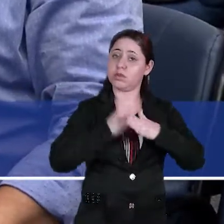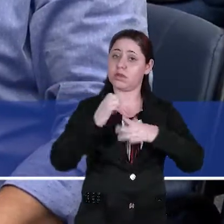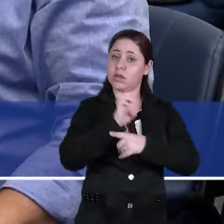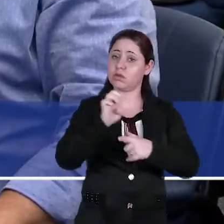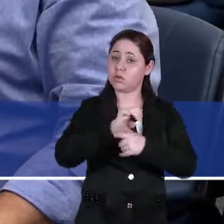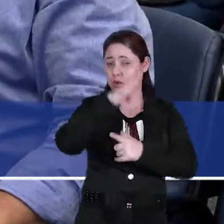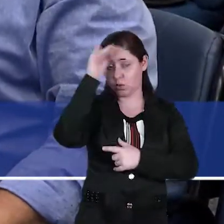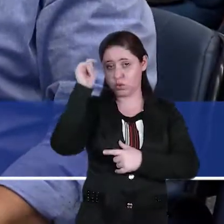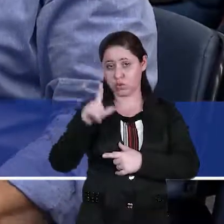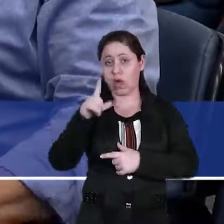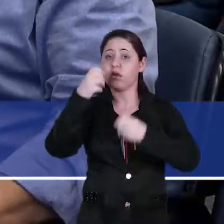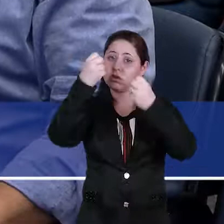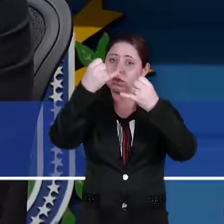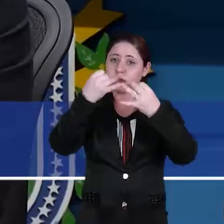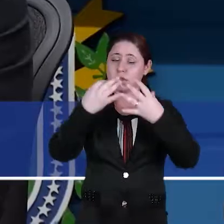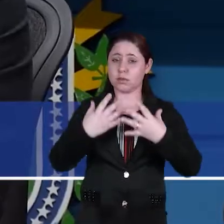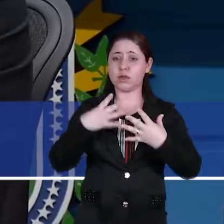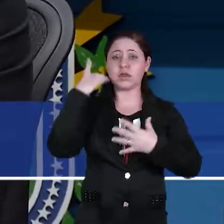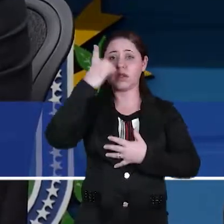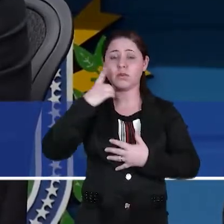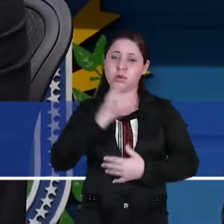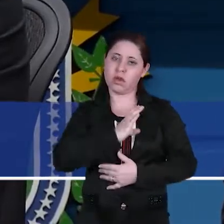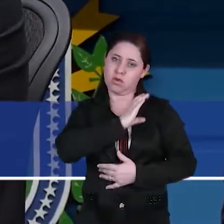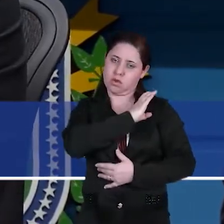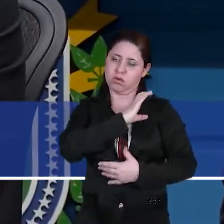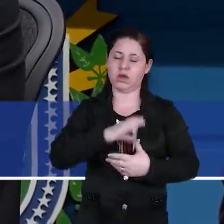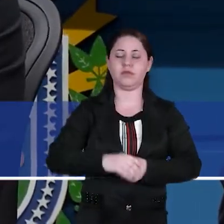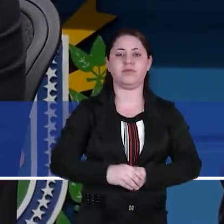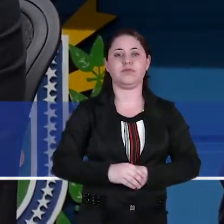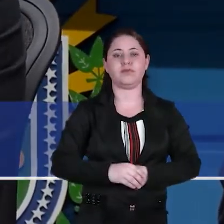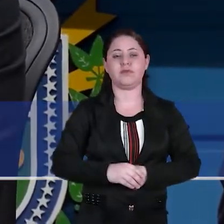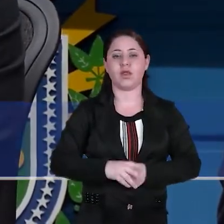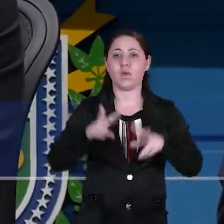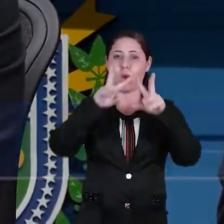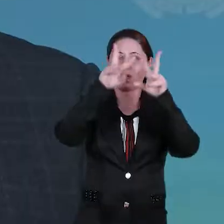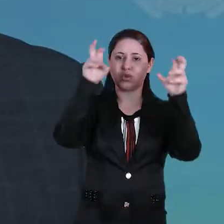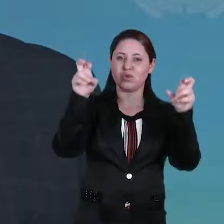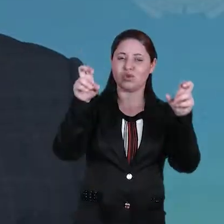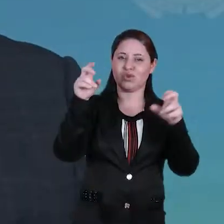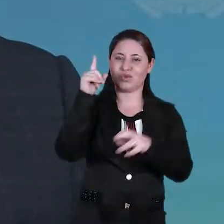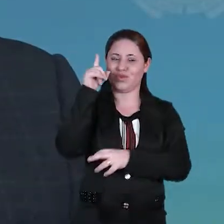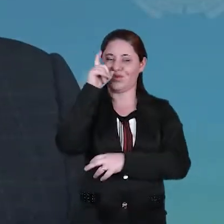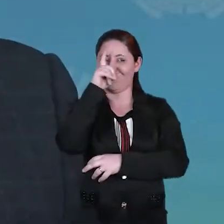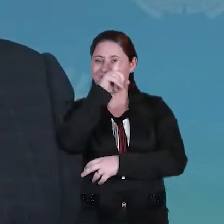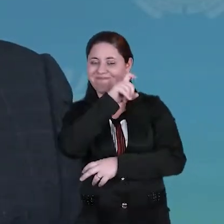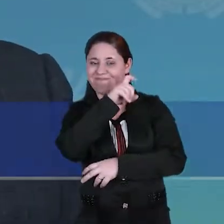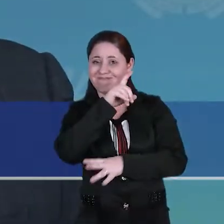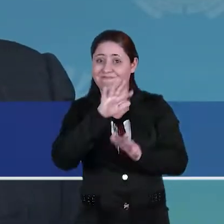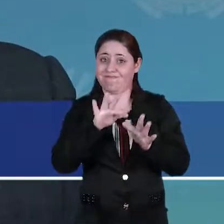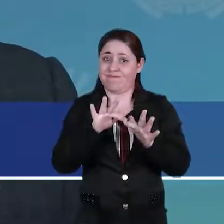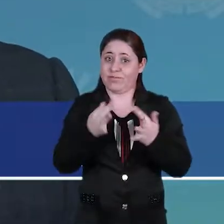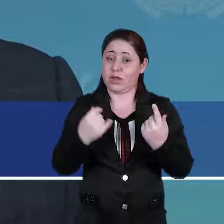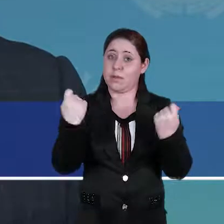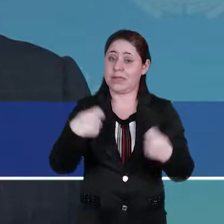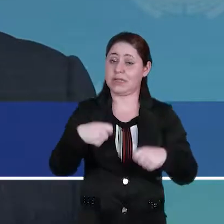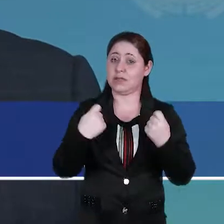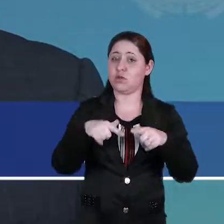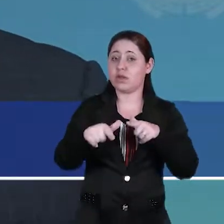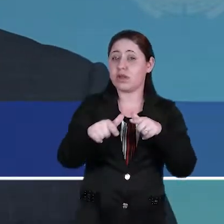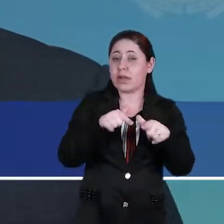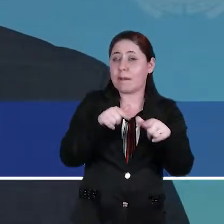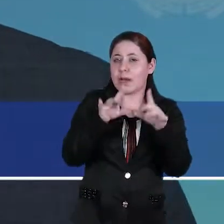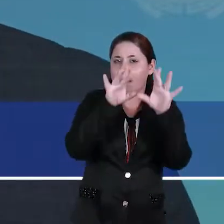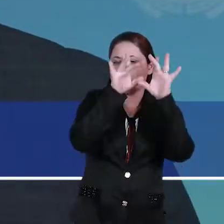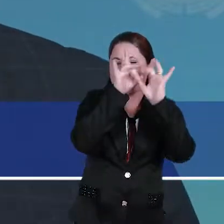o empresariado sul-mato-grossense. É o que explica o deputado Capitão Contar. Um assunto bastante delicado, exige aí